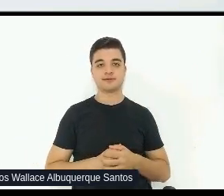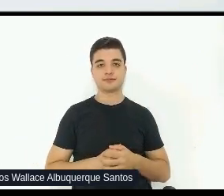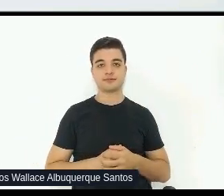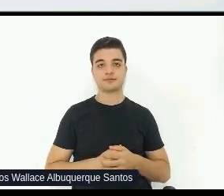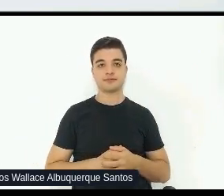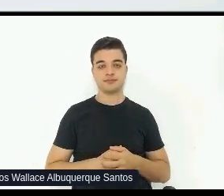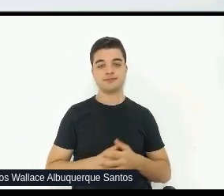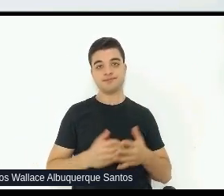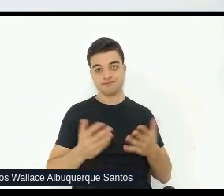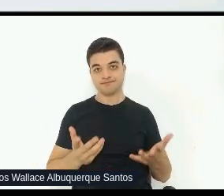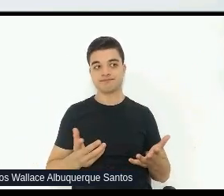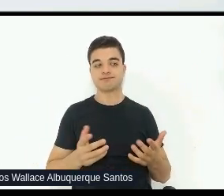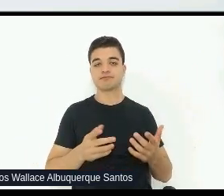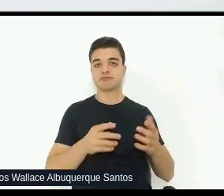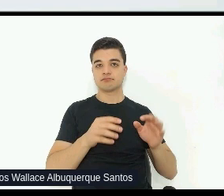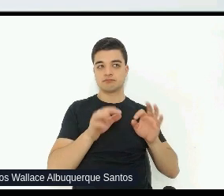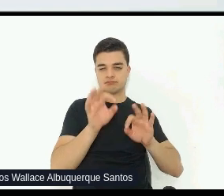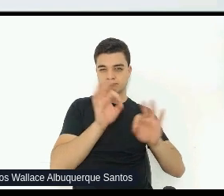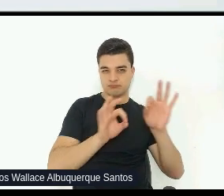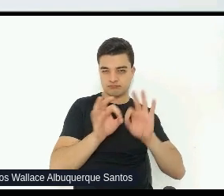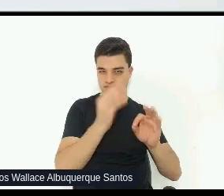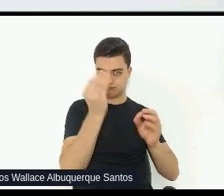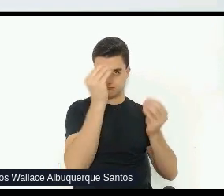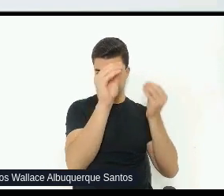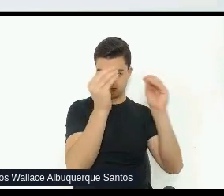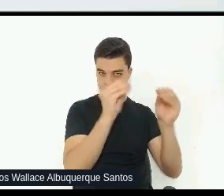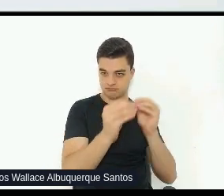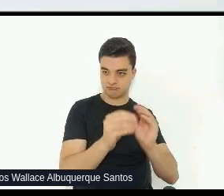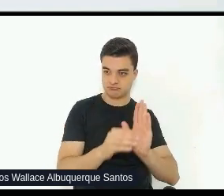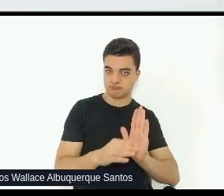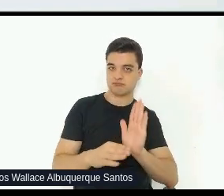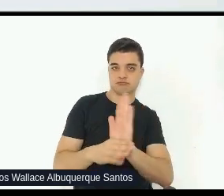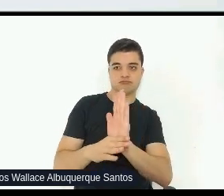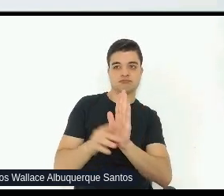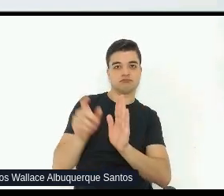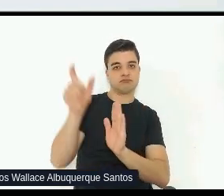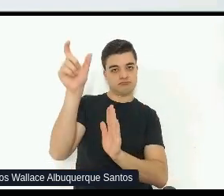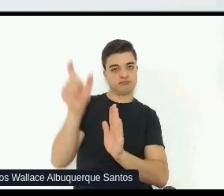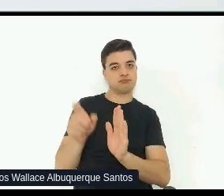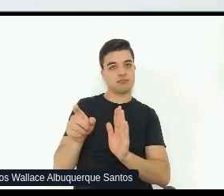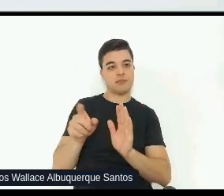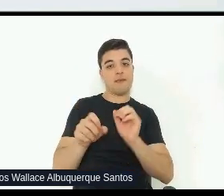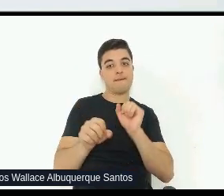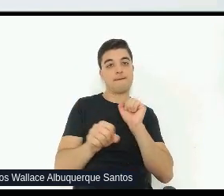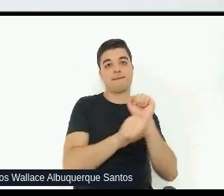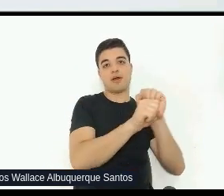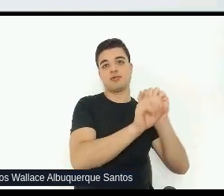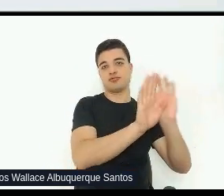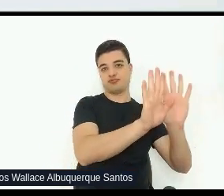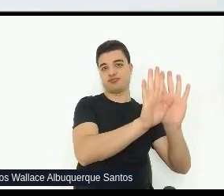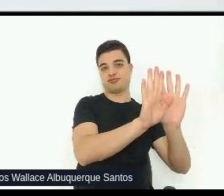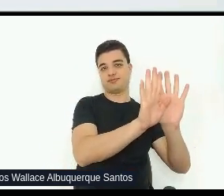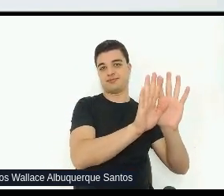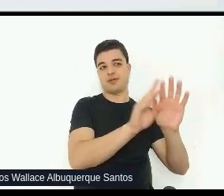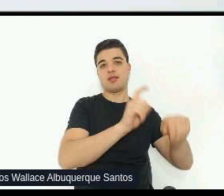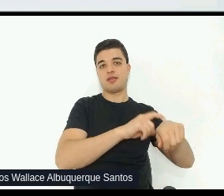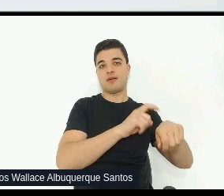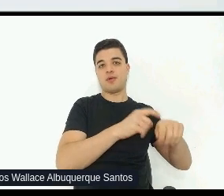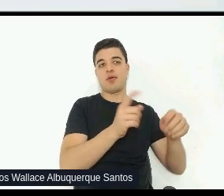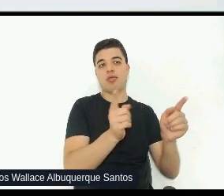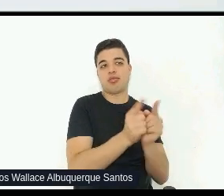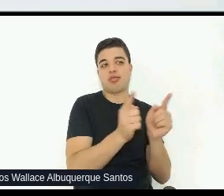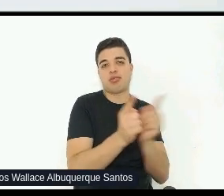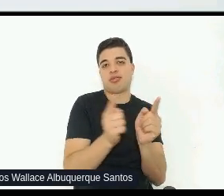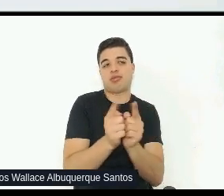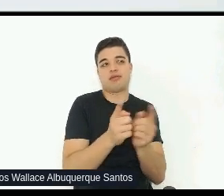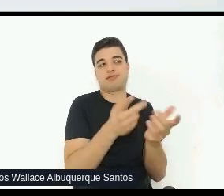usuário essa possibilidade de pausar, né? E daí a gente também fala sobre animações,